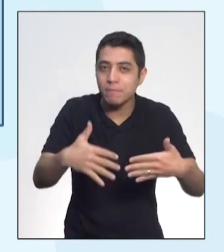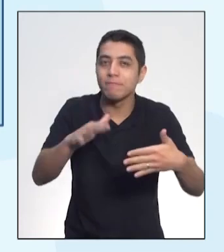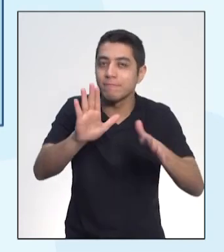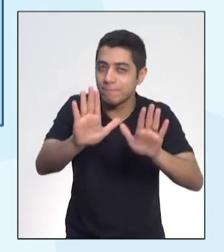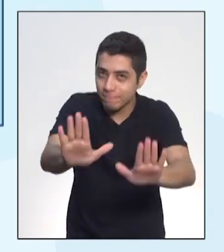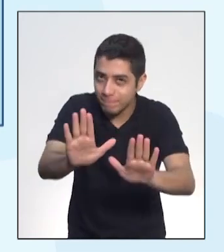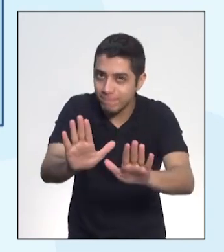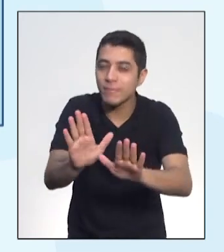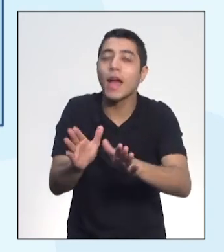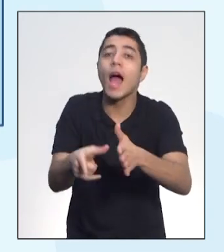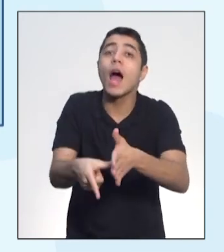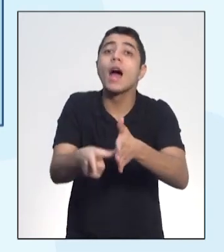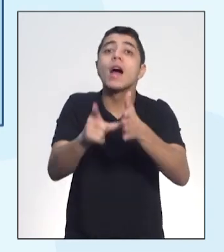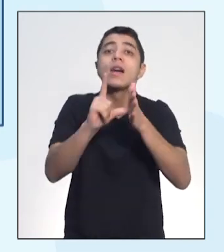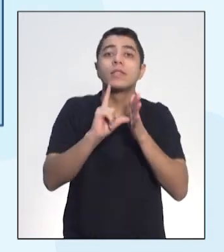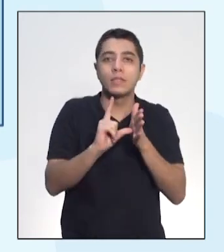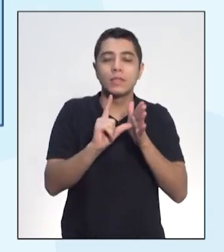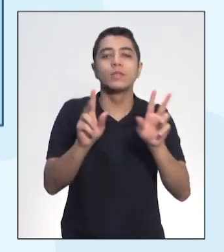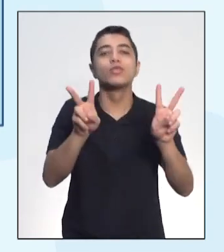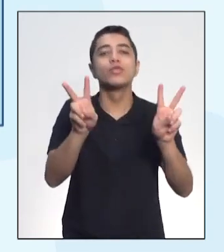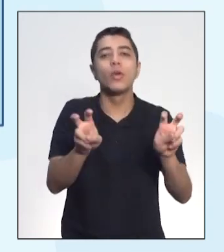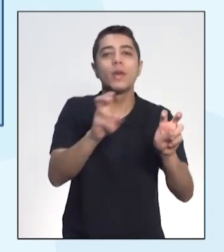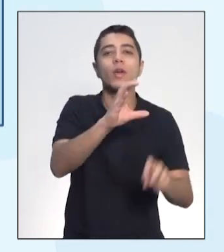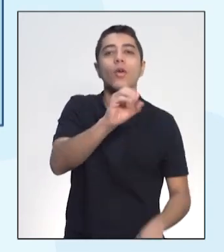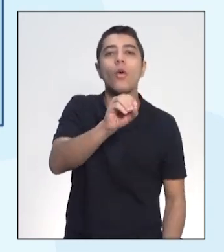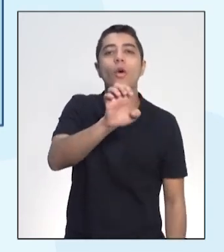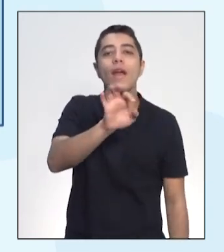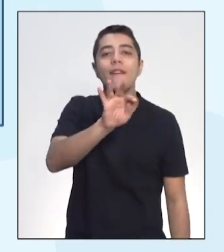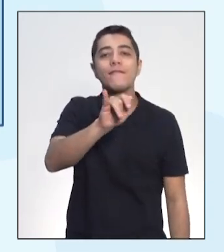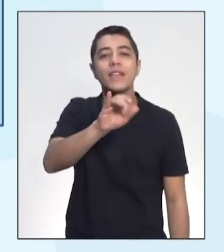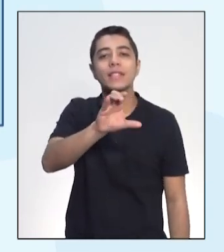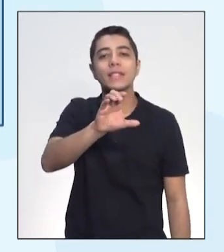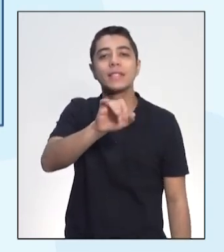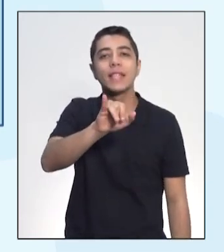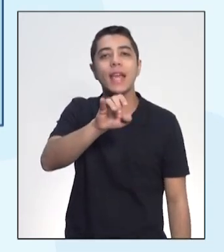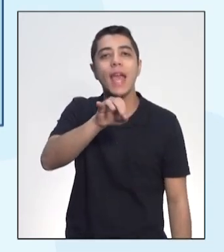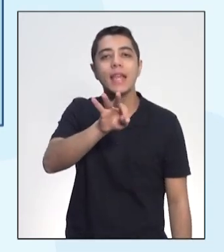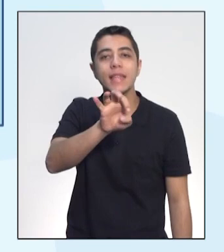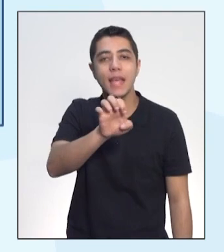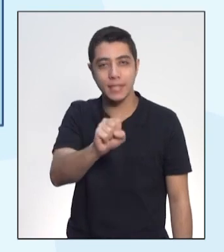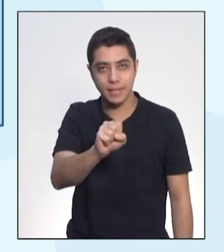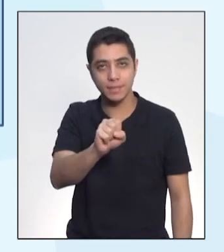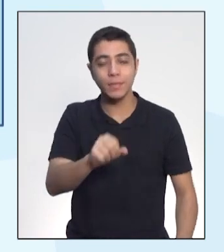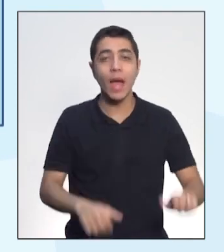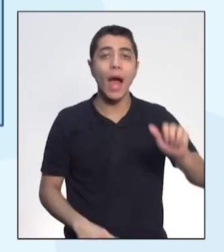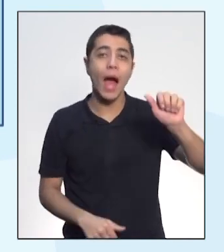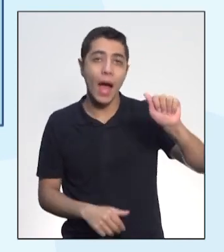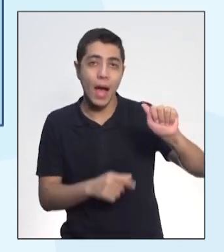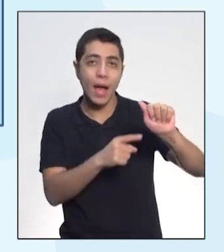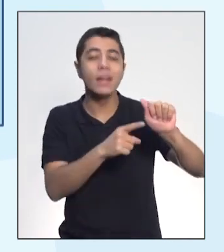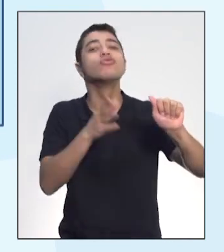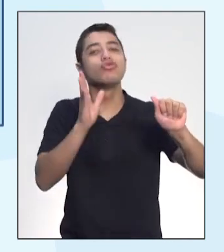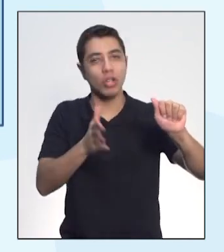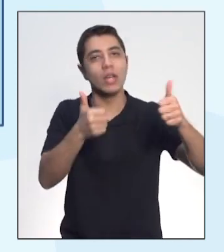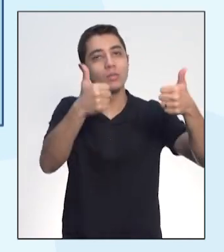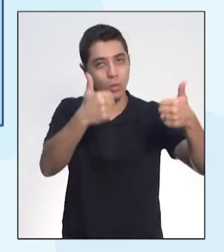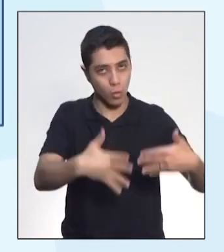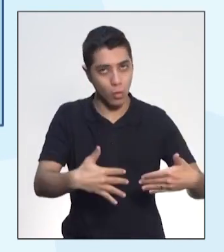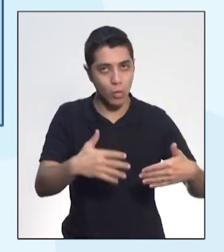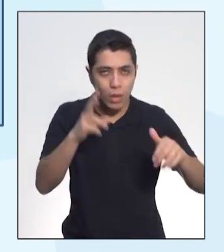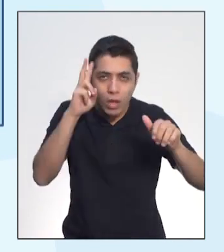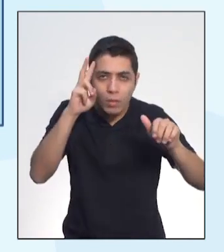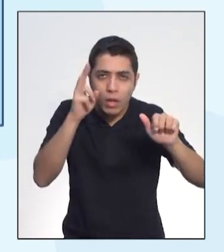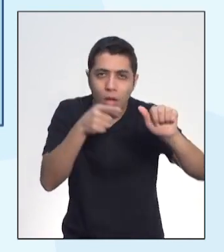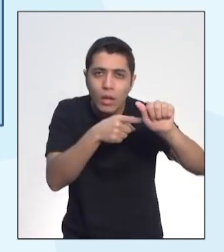última aula sobre o coeficiente A. E hoje eu vou falar um pouquinho do coeficiente C, tá bom? O que é o coeficiente A mesmo? O